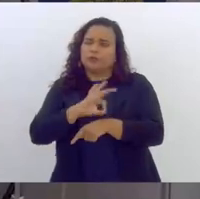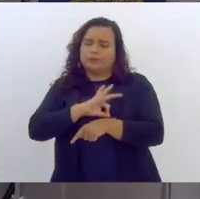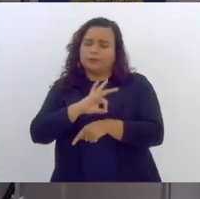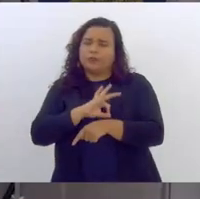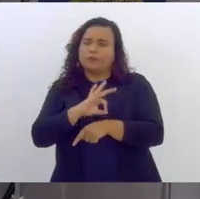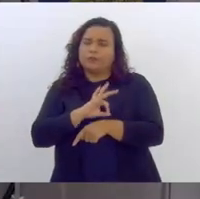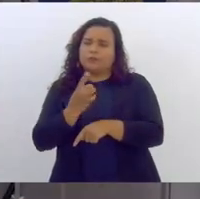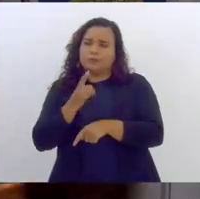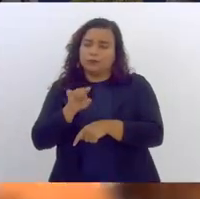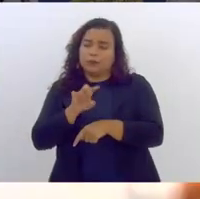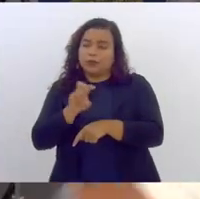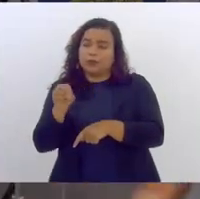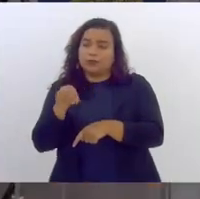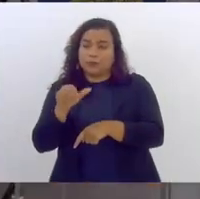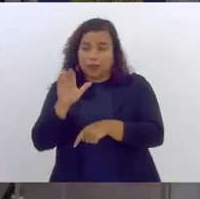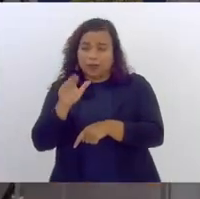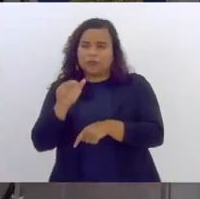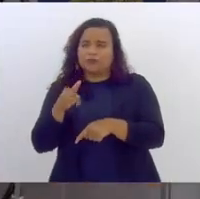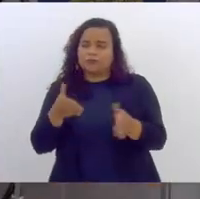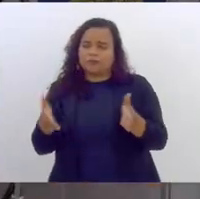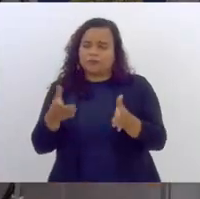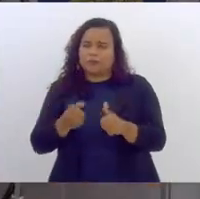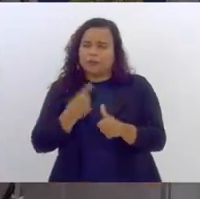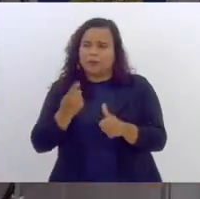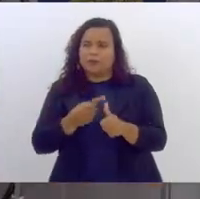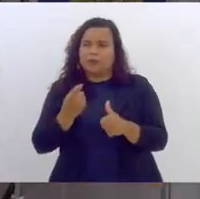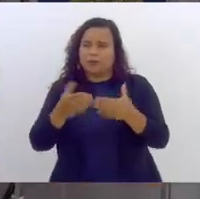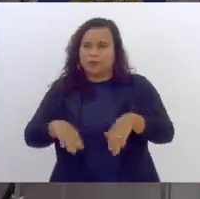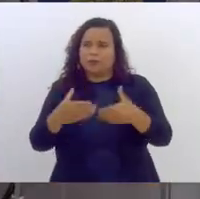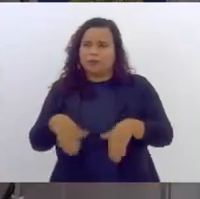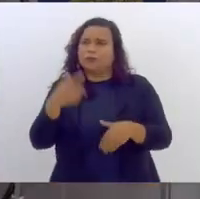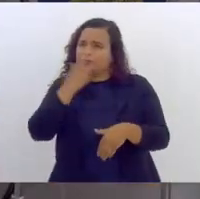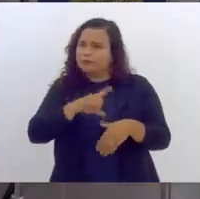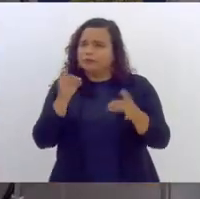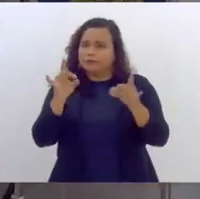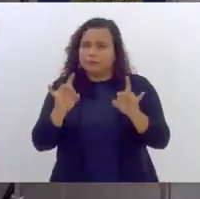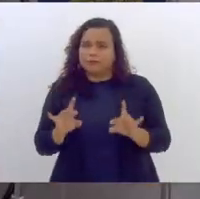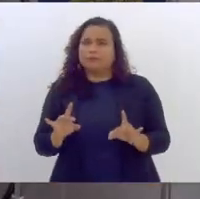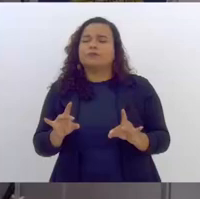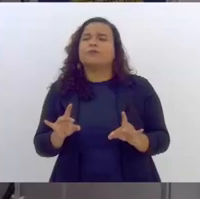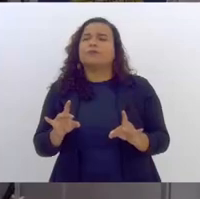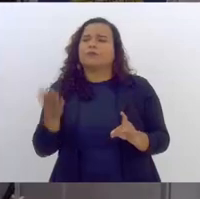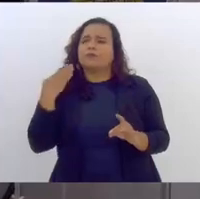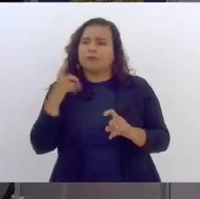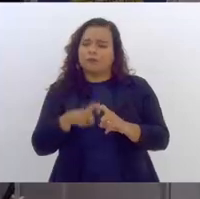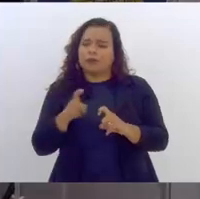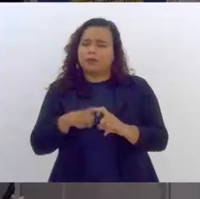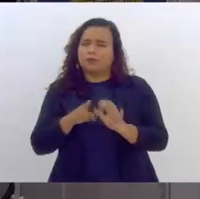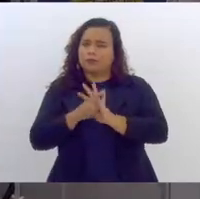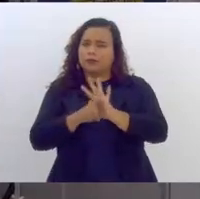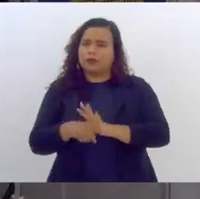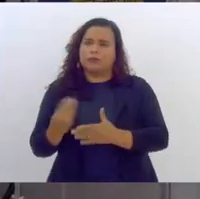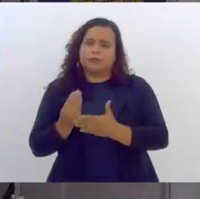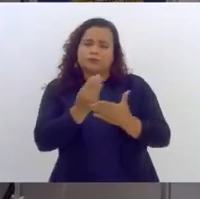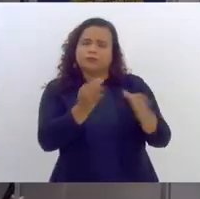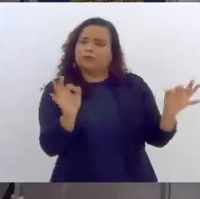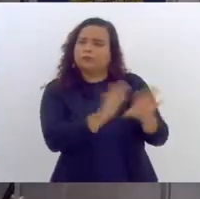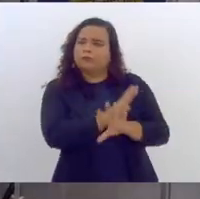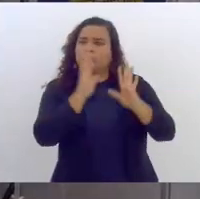que já concluíram essa primeira fase do concurso integrarmos recentemente agora o exame médico e